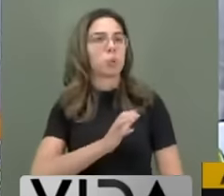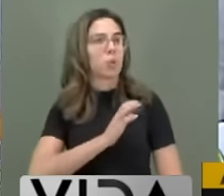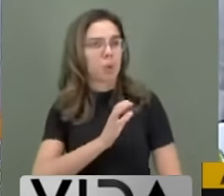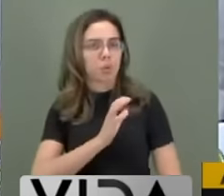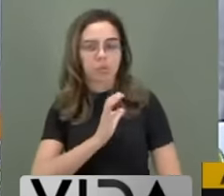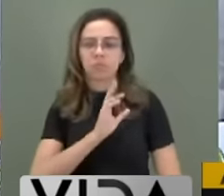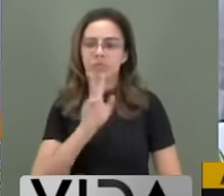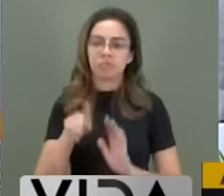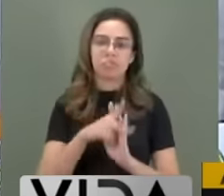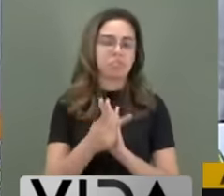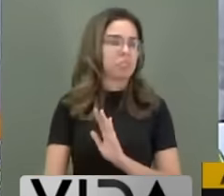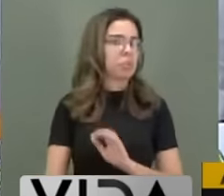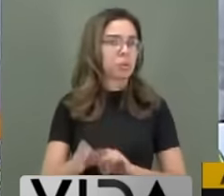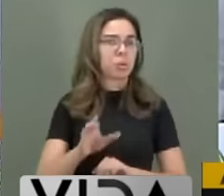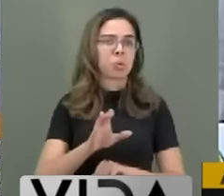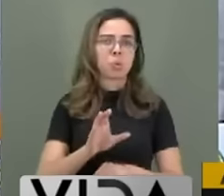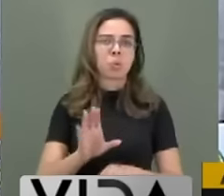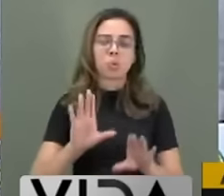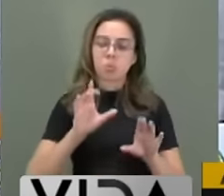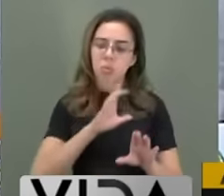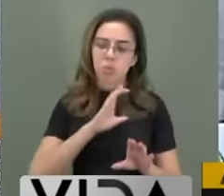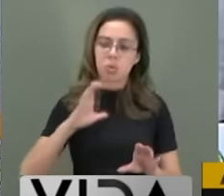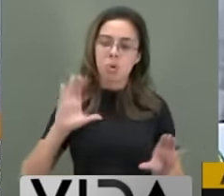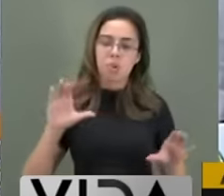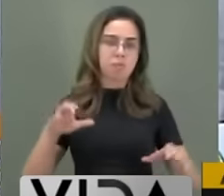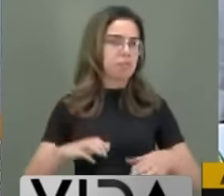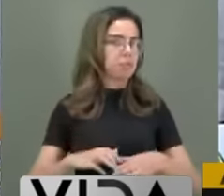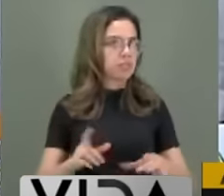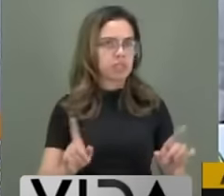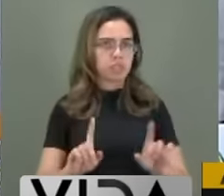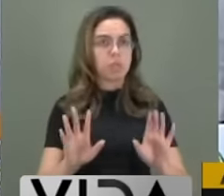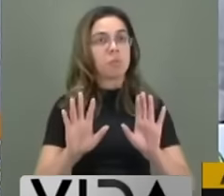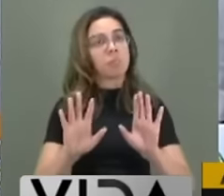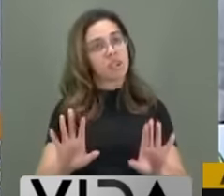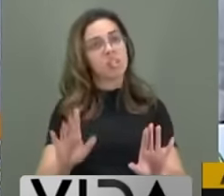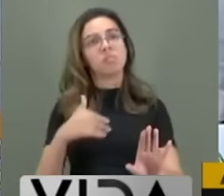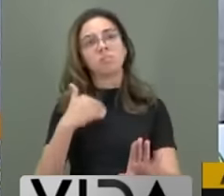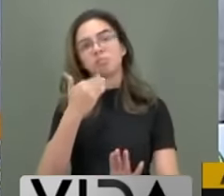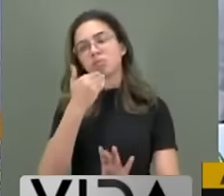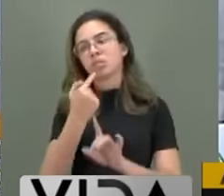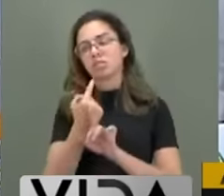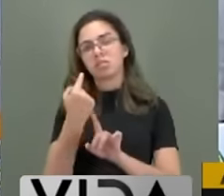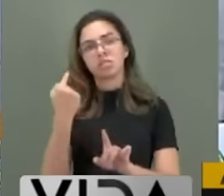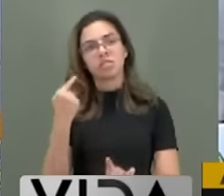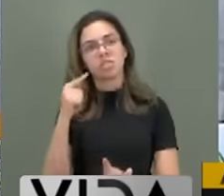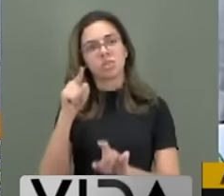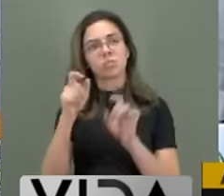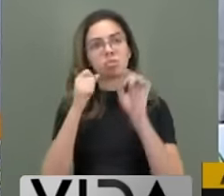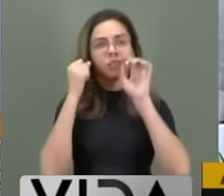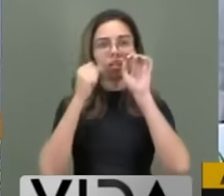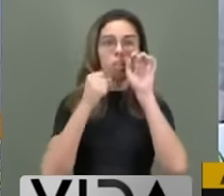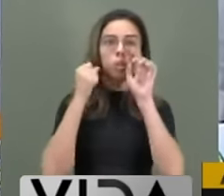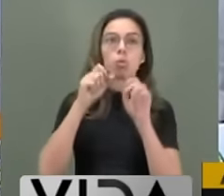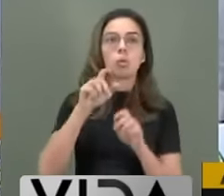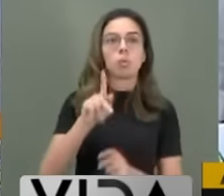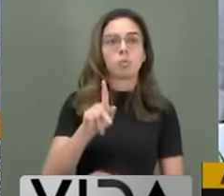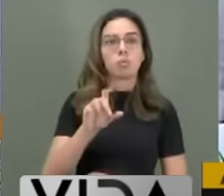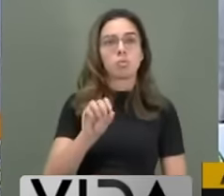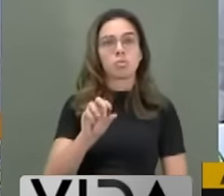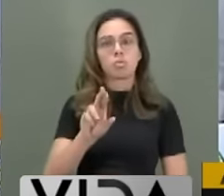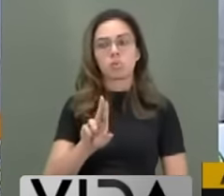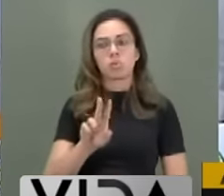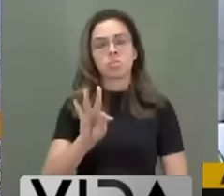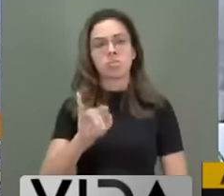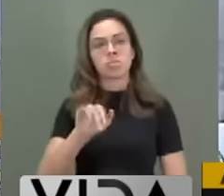comissão, o pedido que foi feito agora há pouco pelo senador Portinho, porque